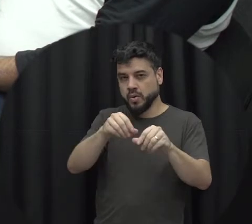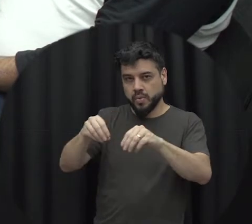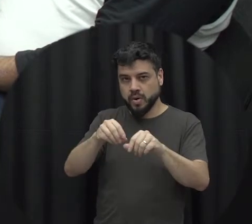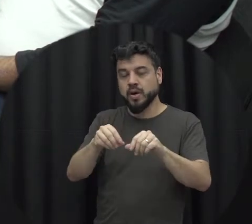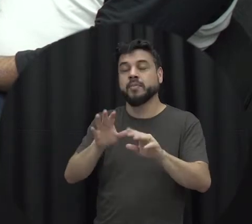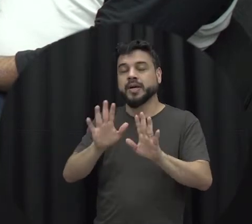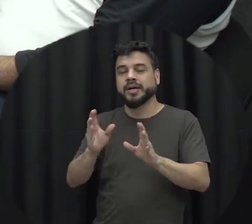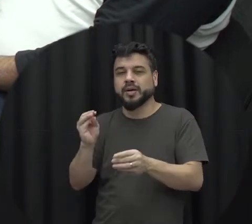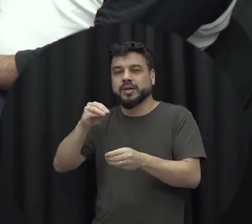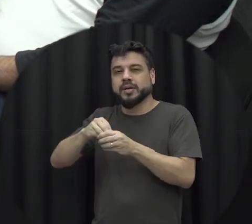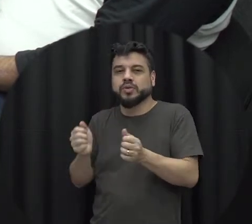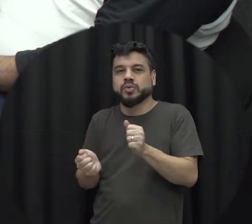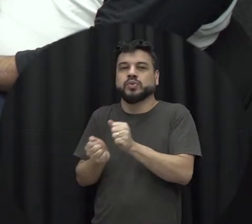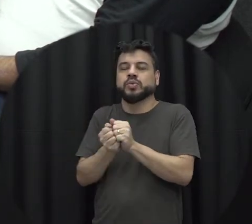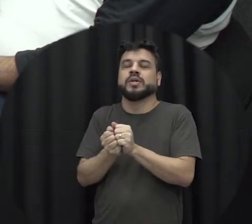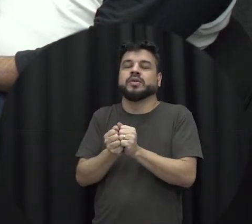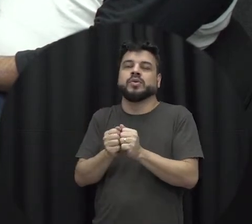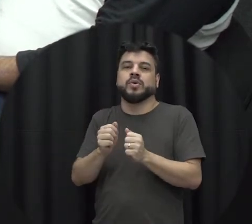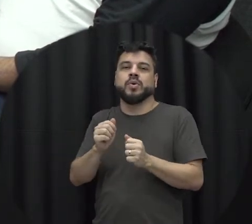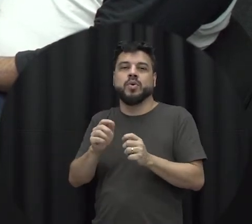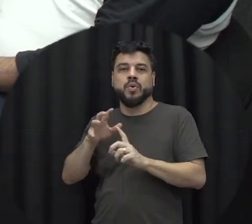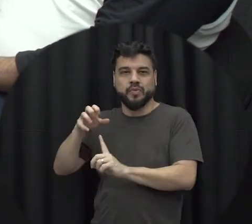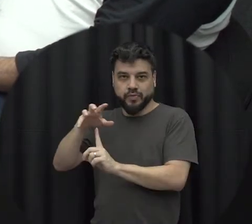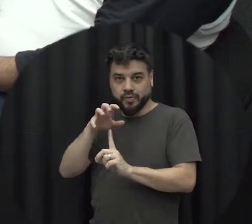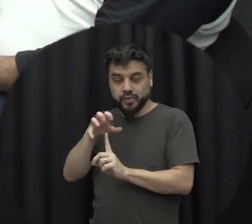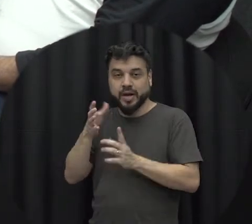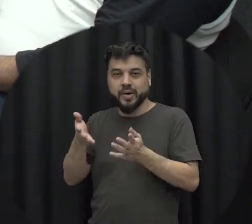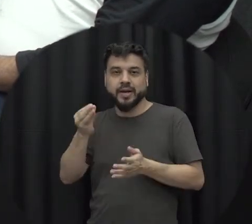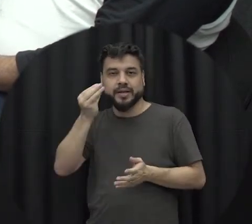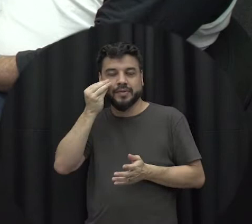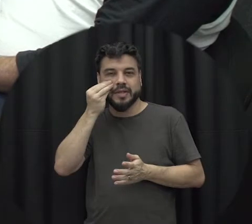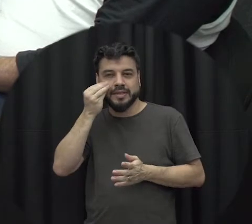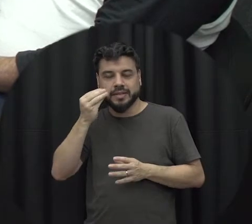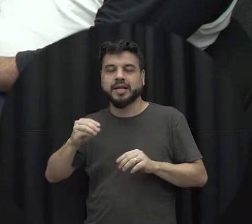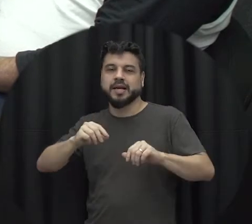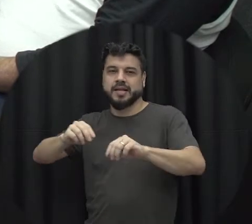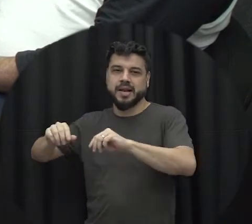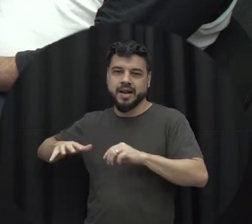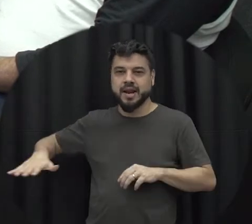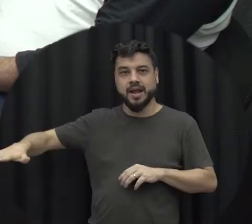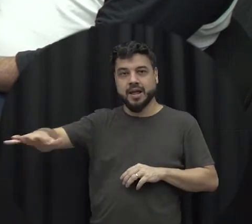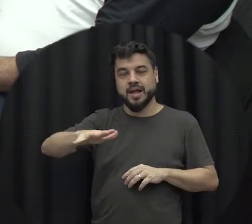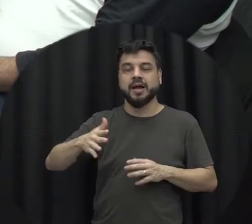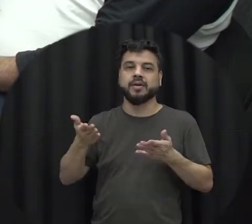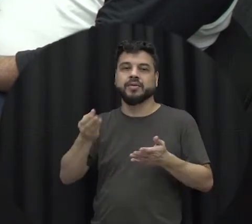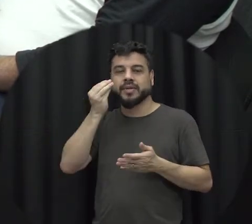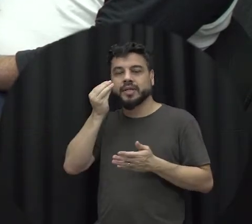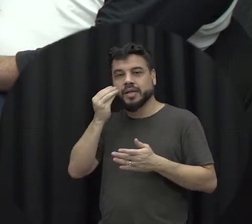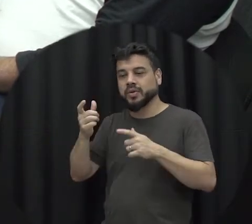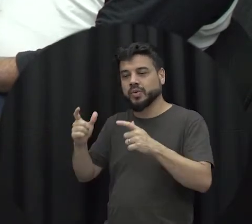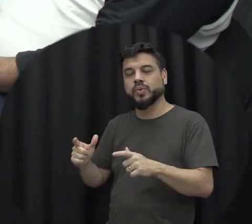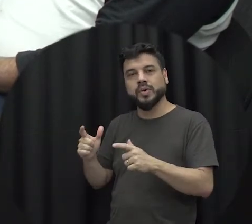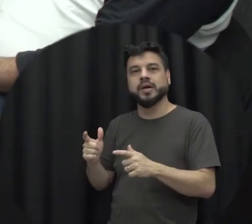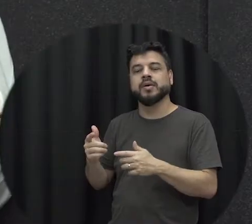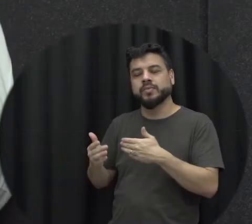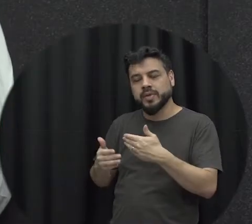lá e estamos na etapa de teste no solo. Então, agora a gente está testando na casa de vegetação, no solo,